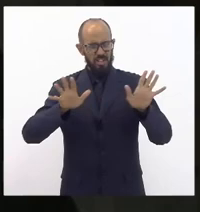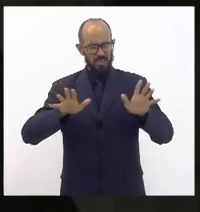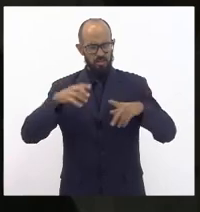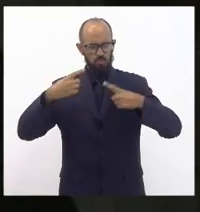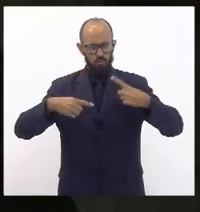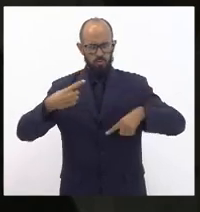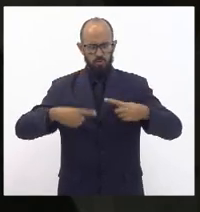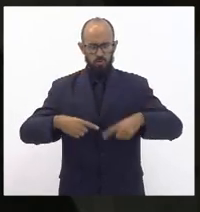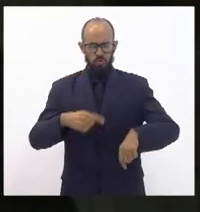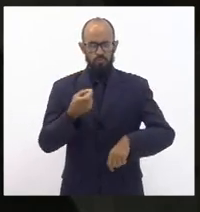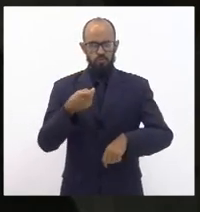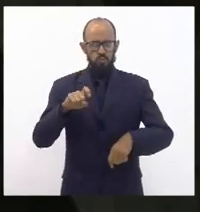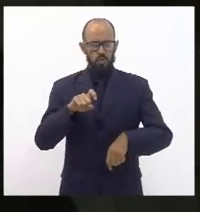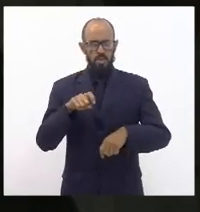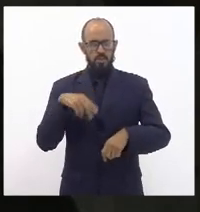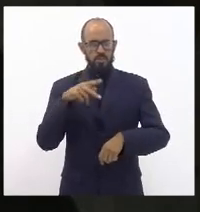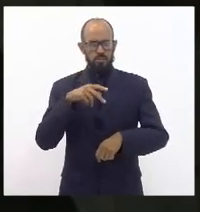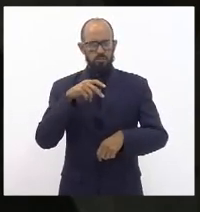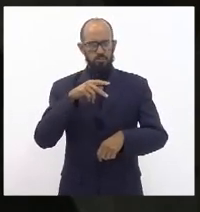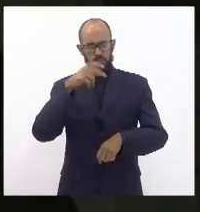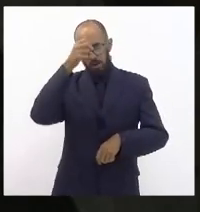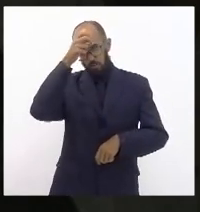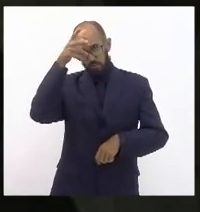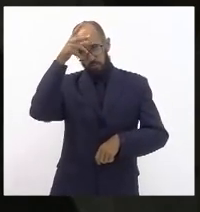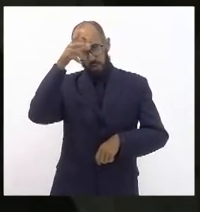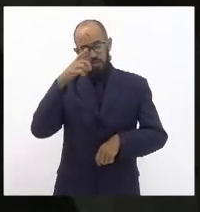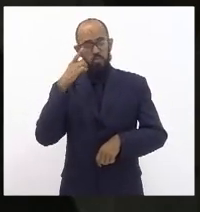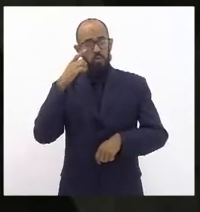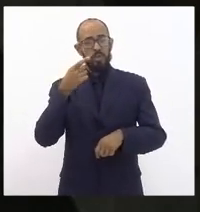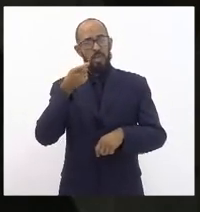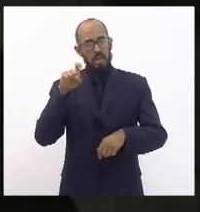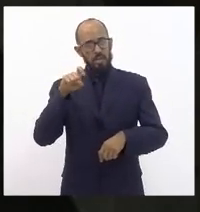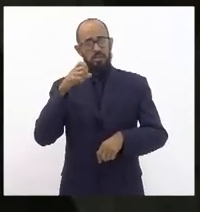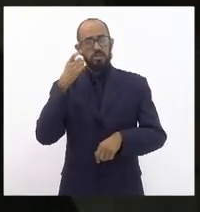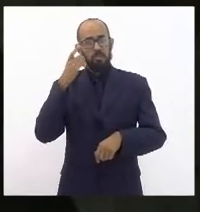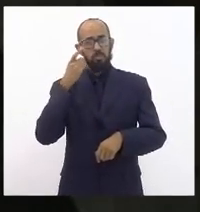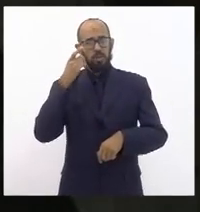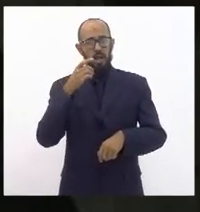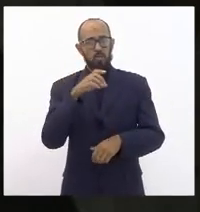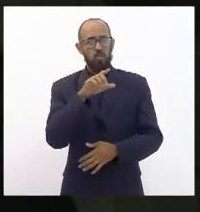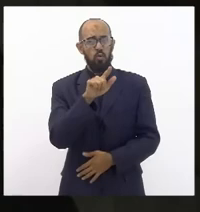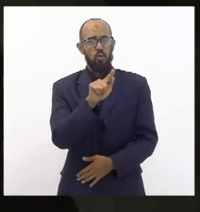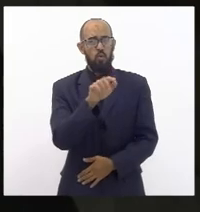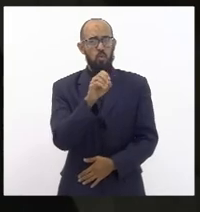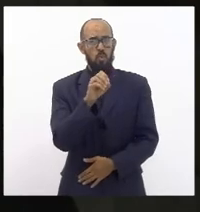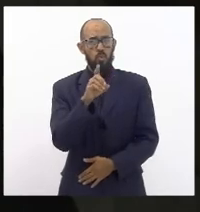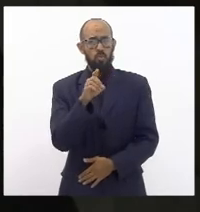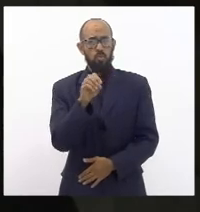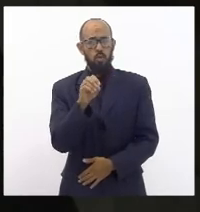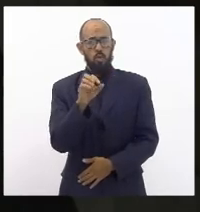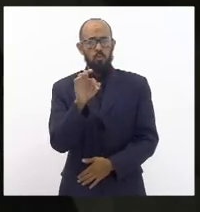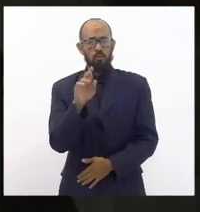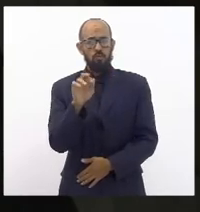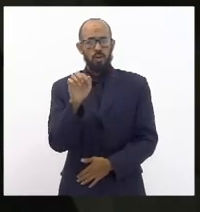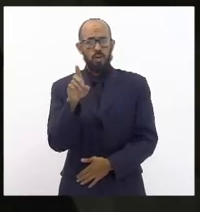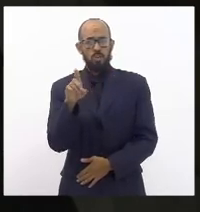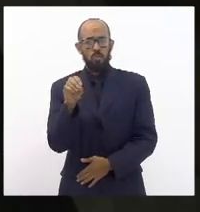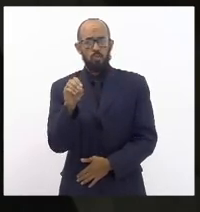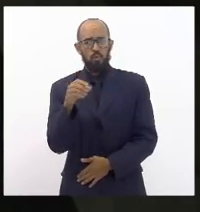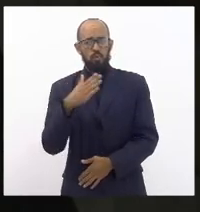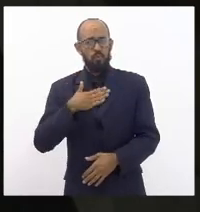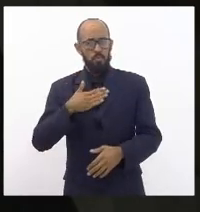o ex-prefeito Godofredo Pinto foi deputado nesta casa assim como Rodrigo Professor nenhum assessor e o